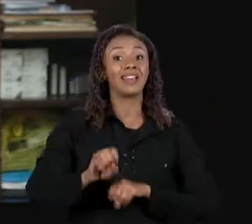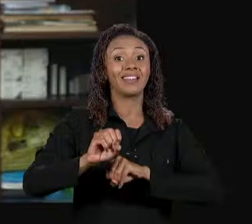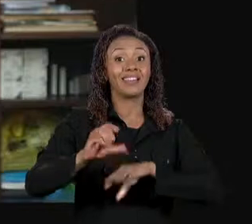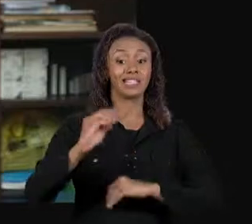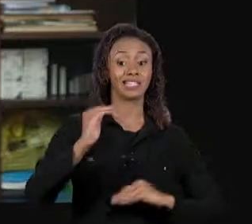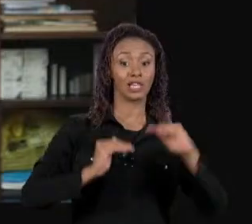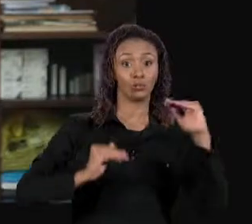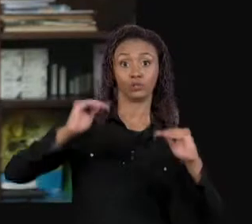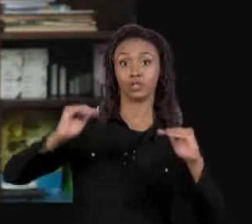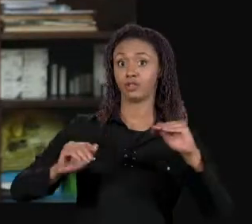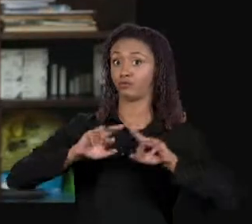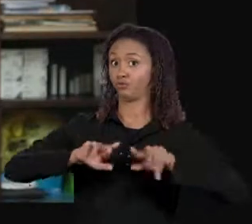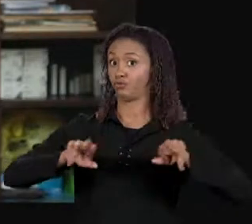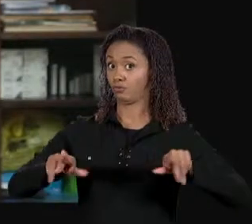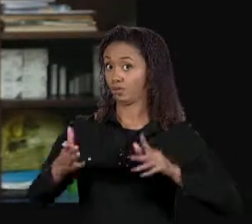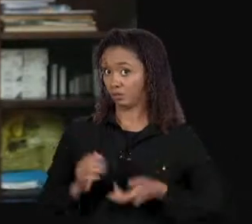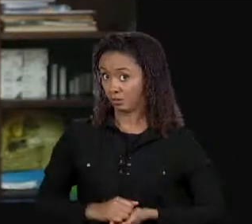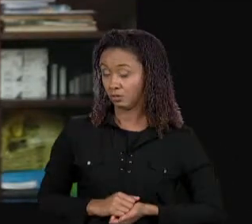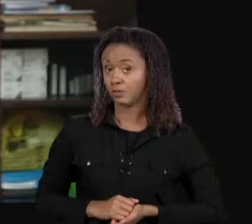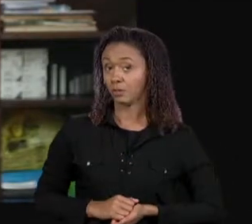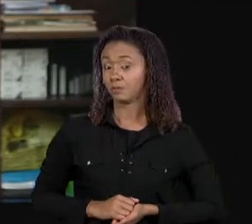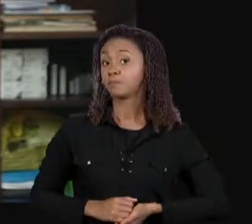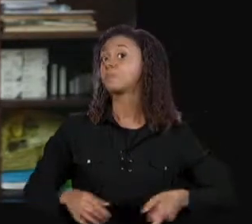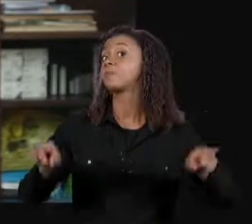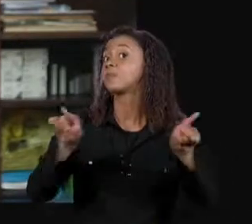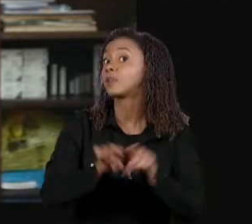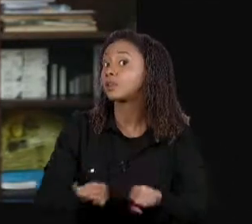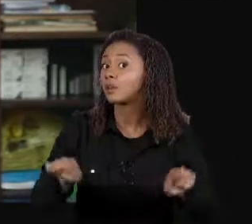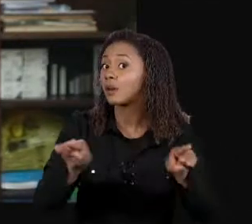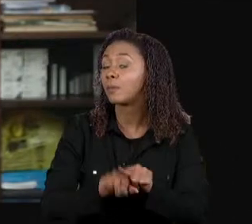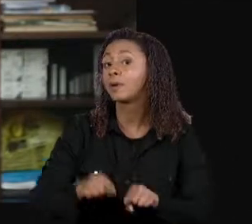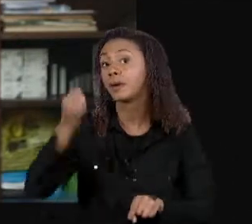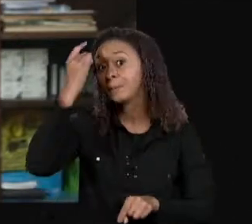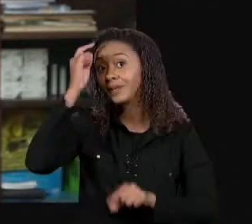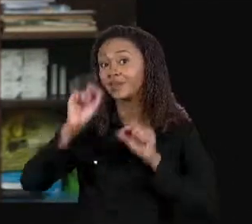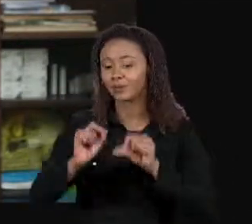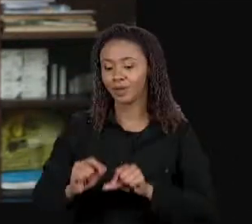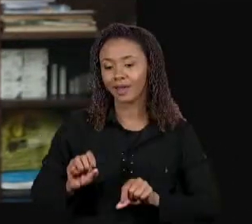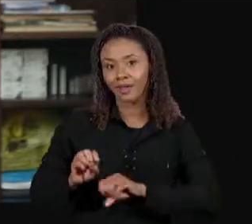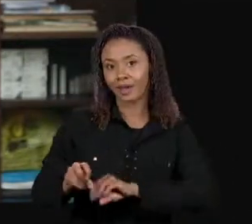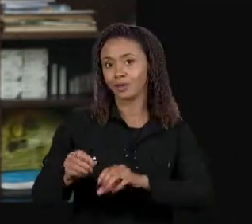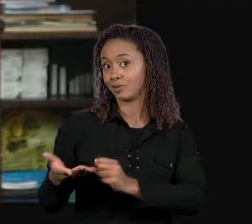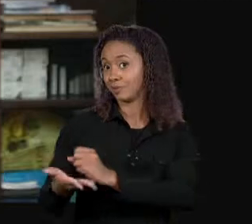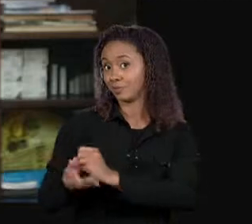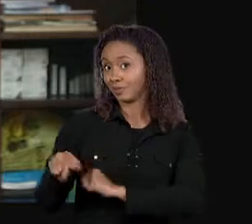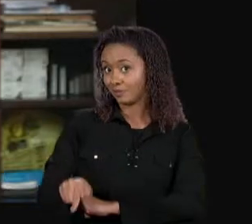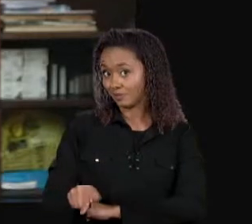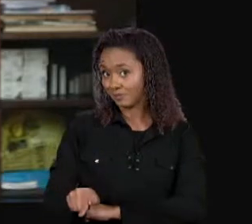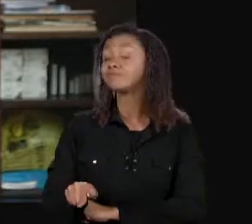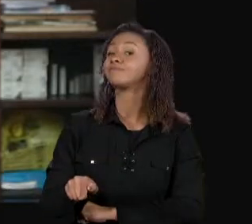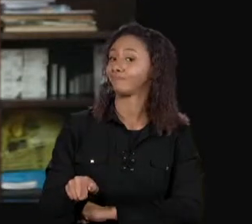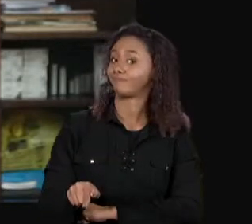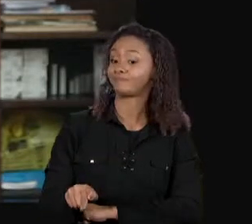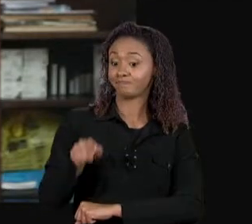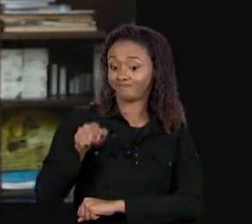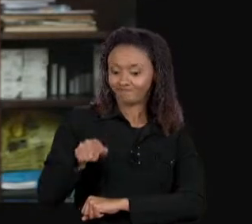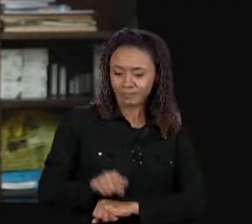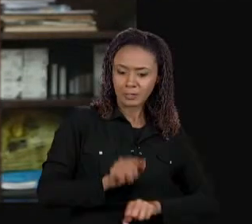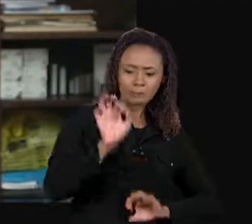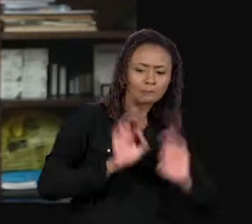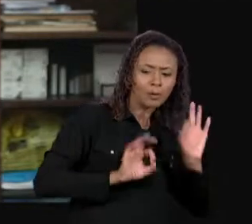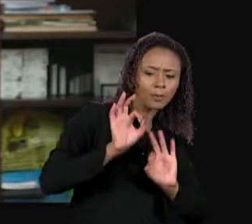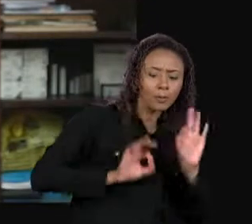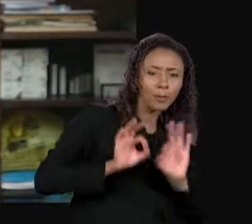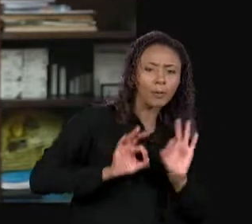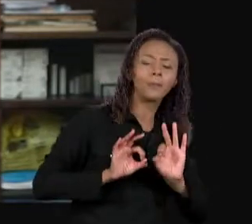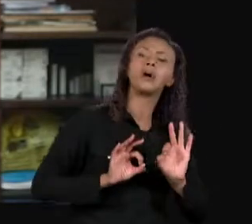né? Inclusive para, né, a educação básica. E essa elaboração ela